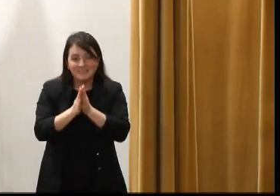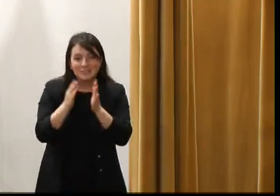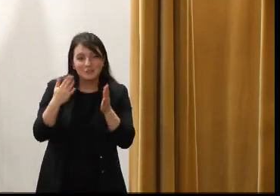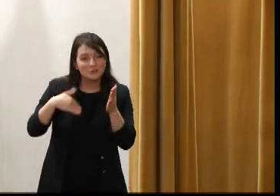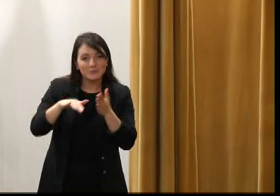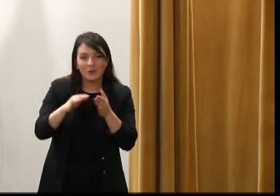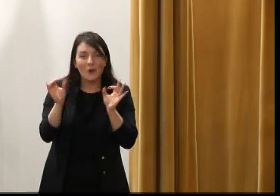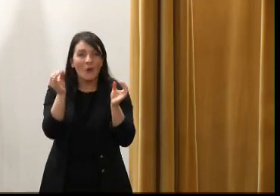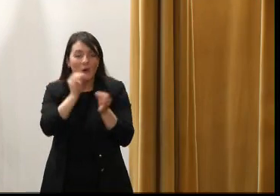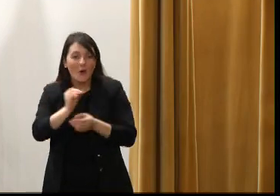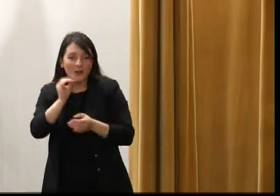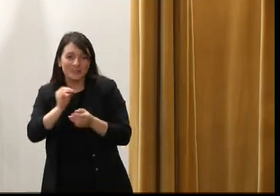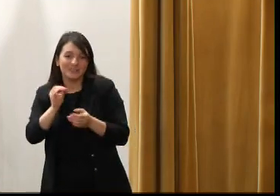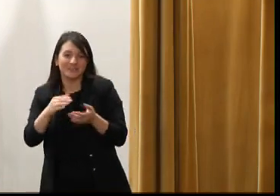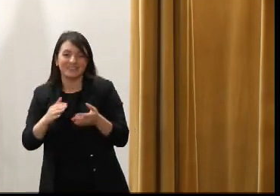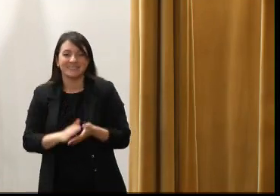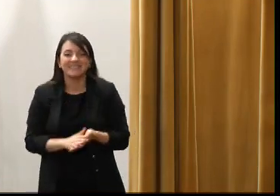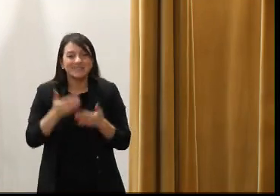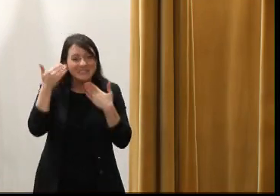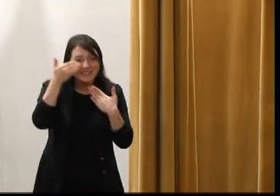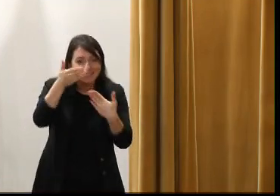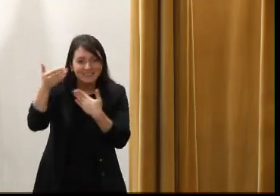obrigada.